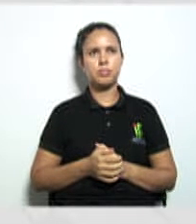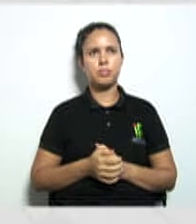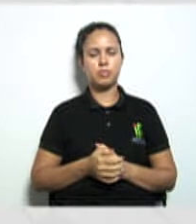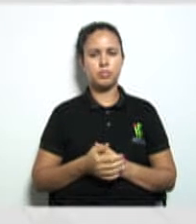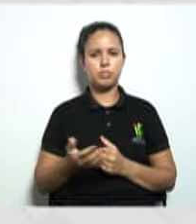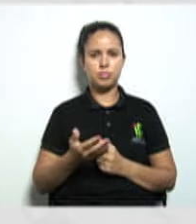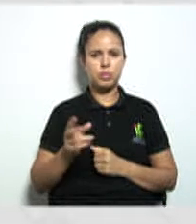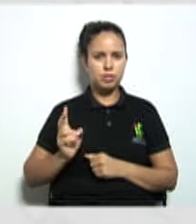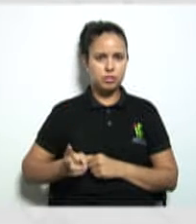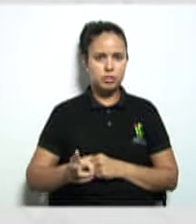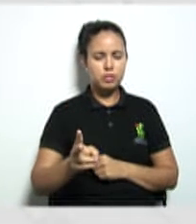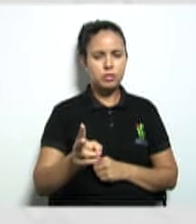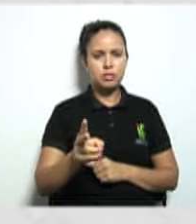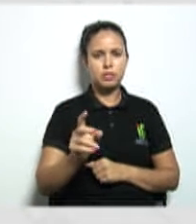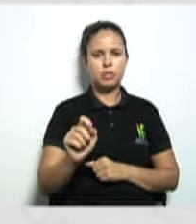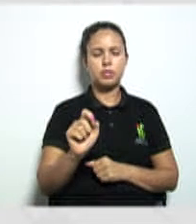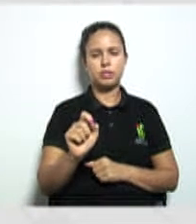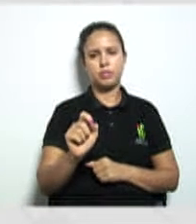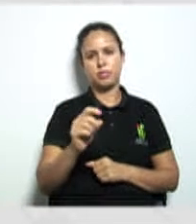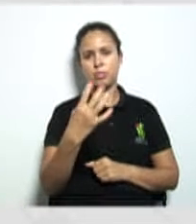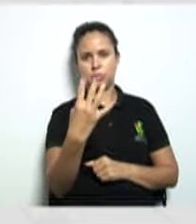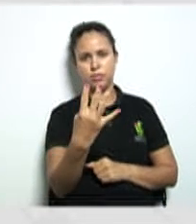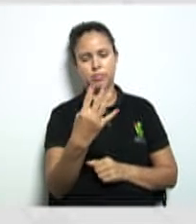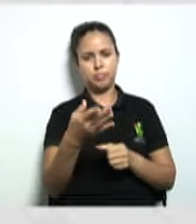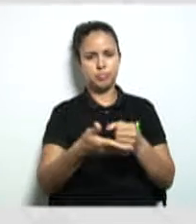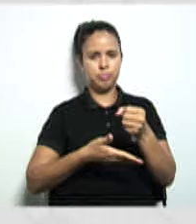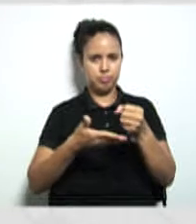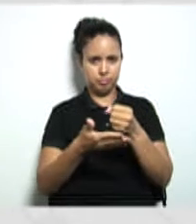Continuando aqui, ainda sobre o 4º princípio.